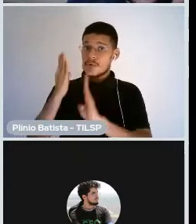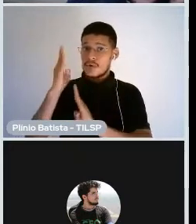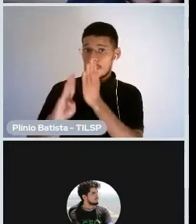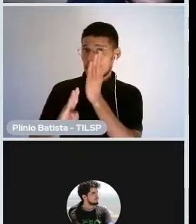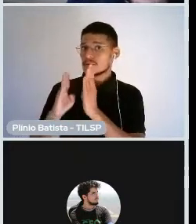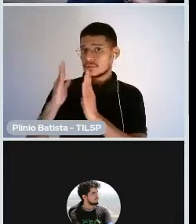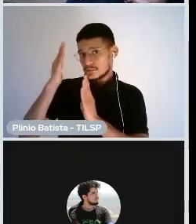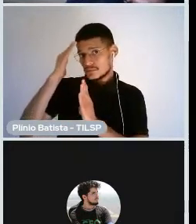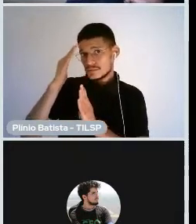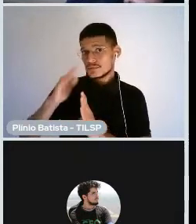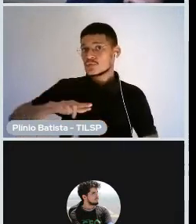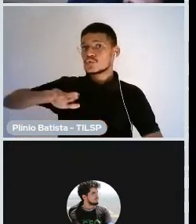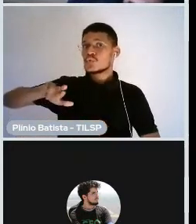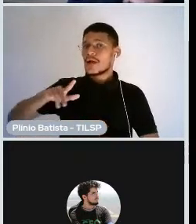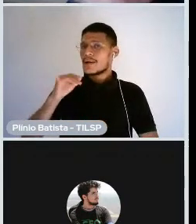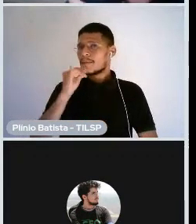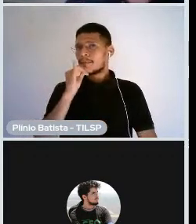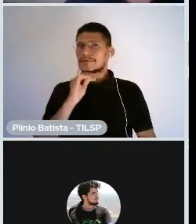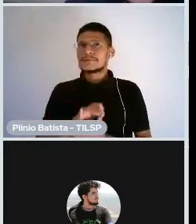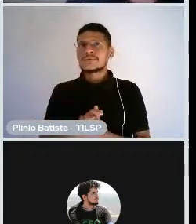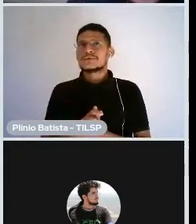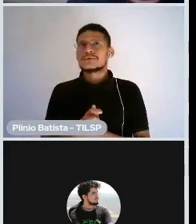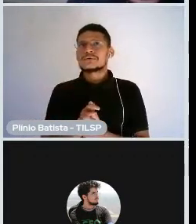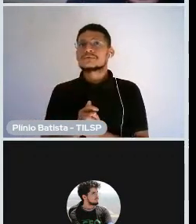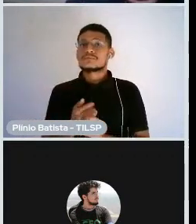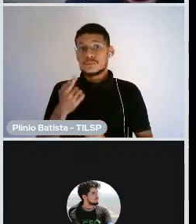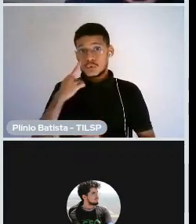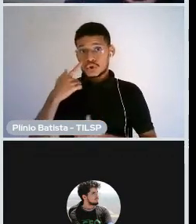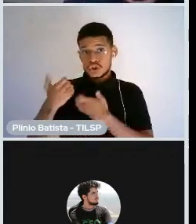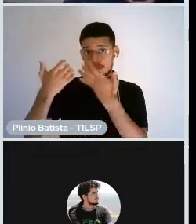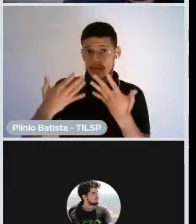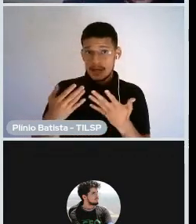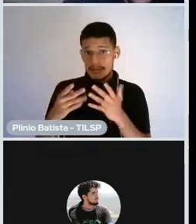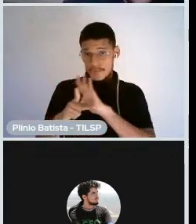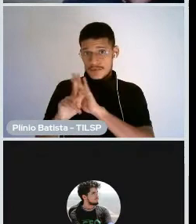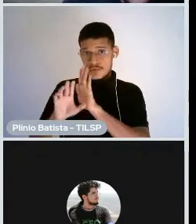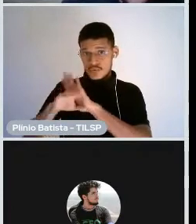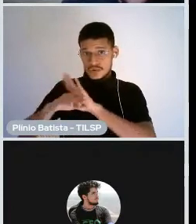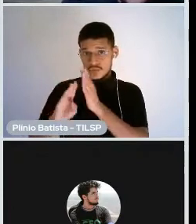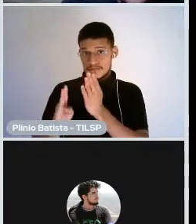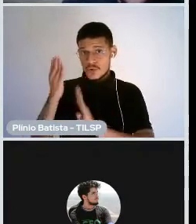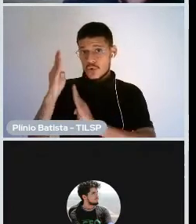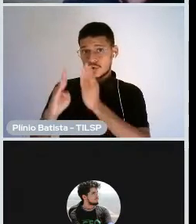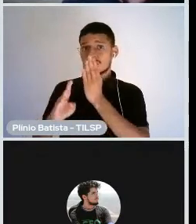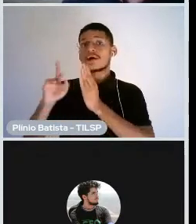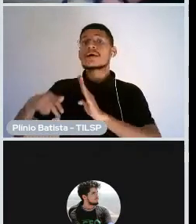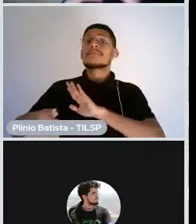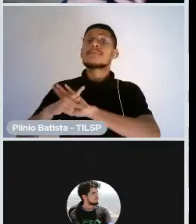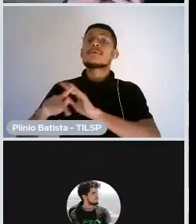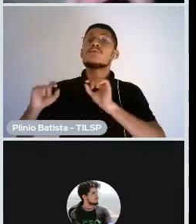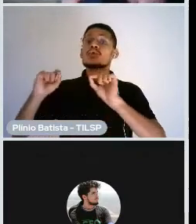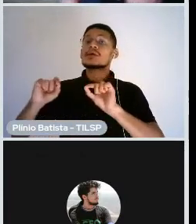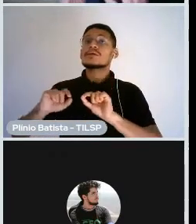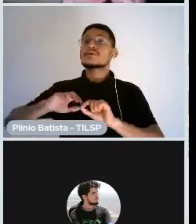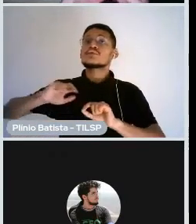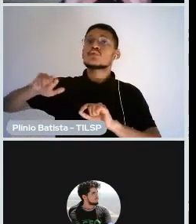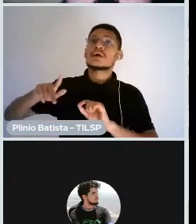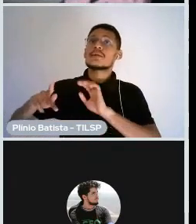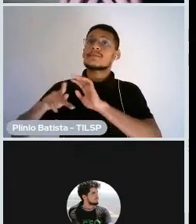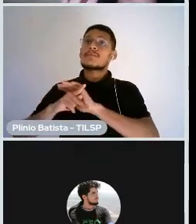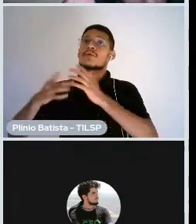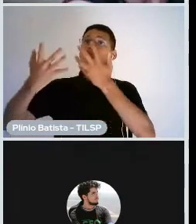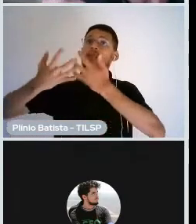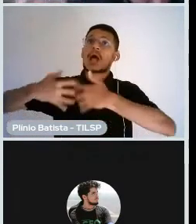tá? Ele não é um conceito... e quando a gente fala de conceito biológico, ele é um conceito que não é natural, ele não